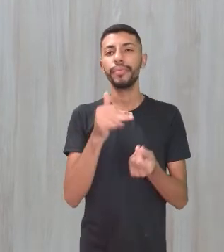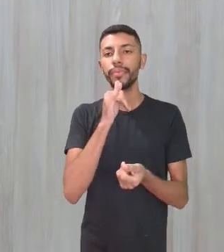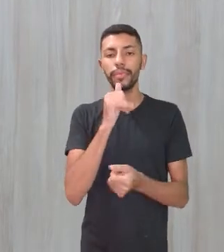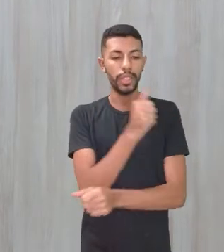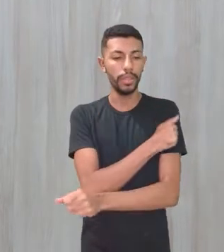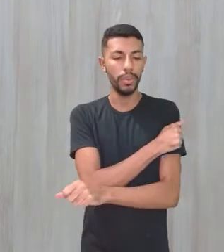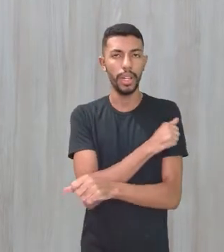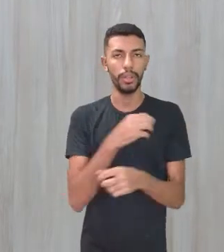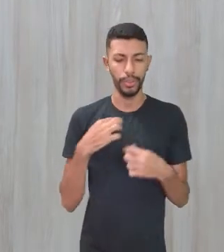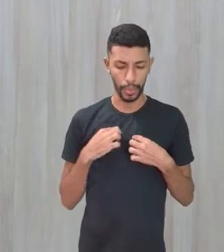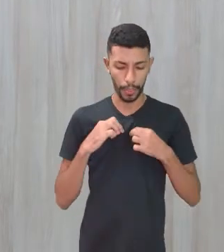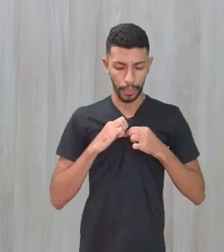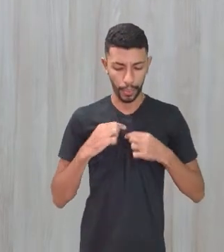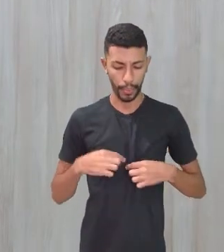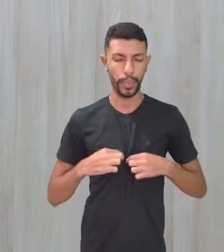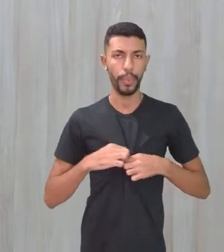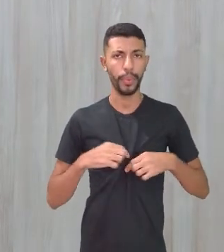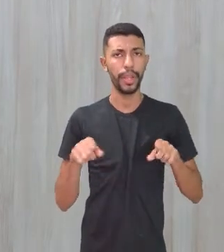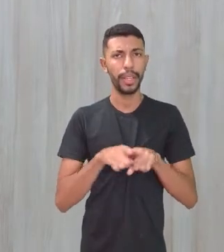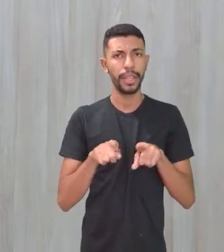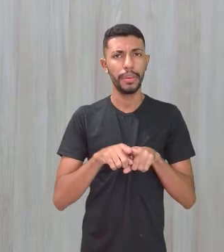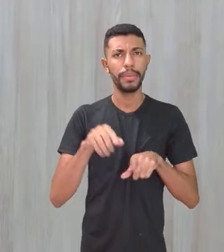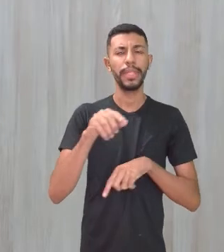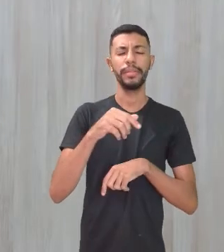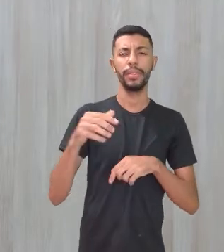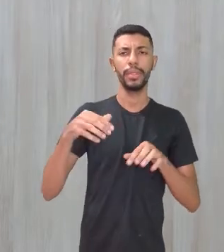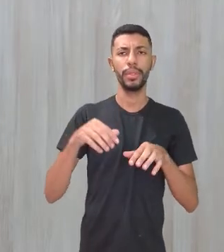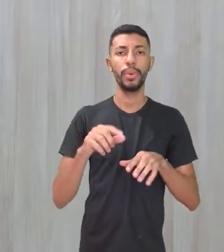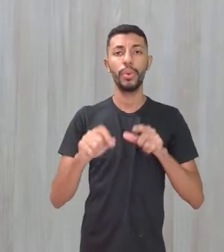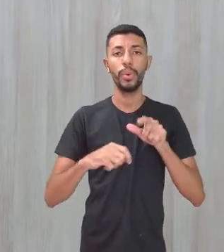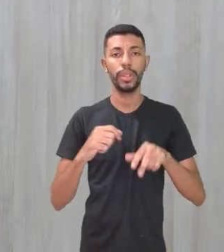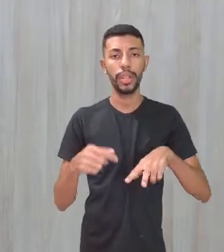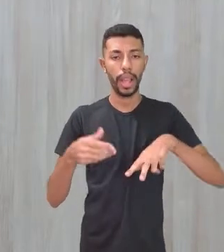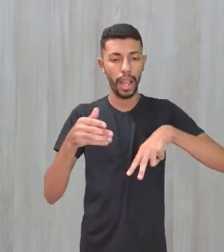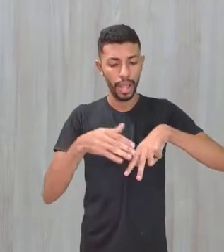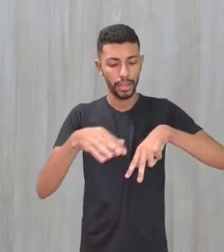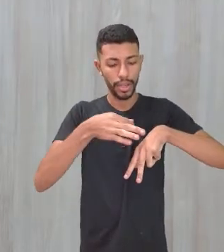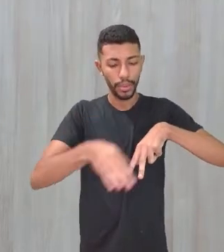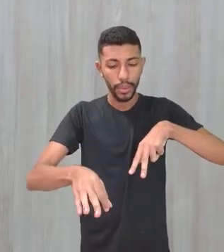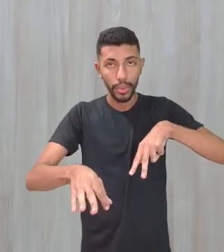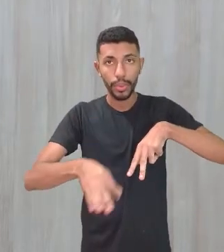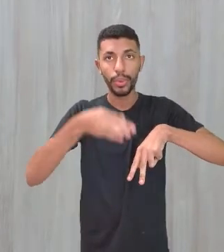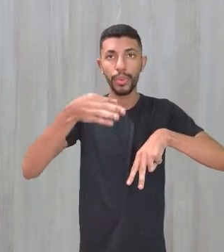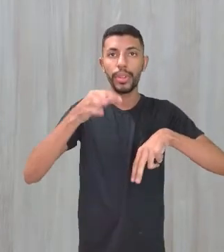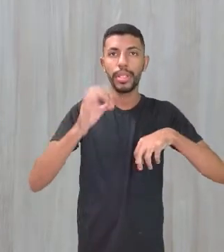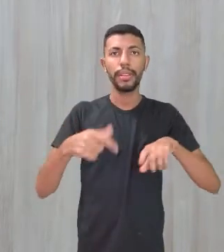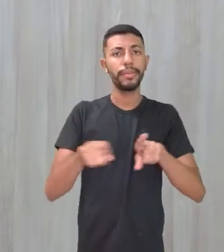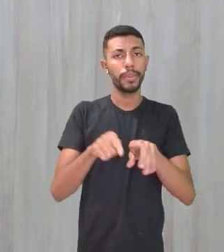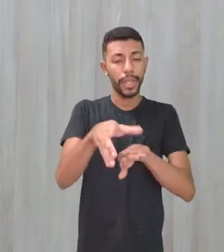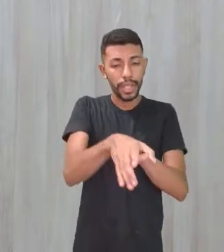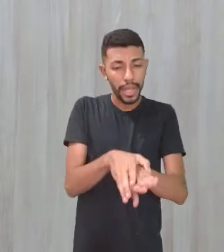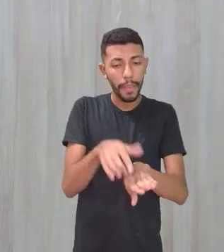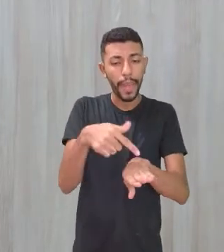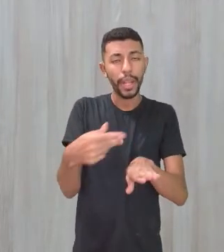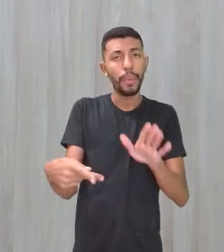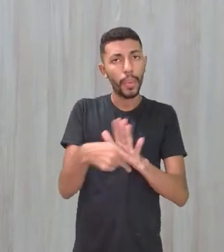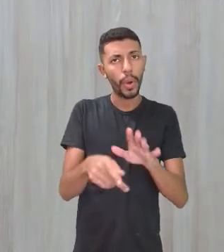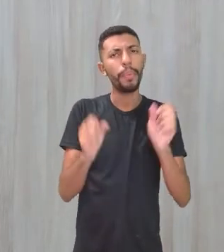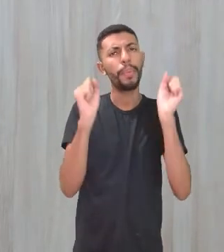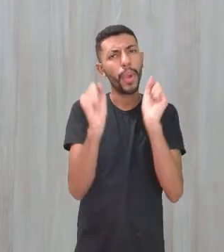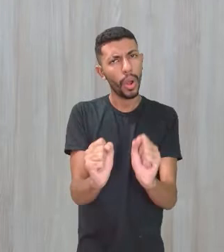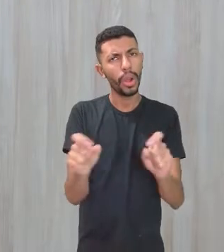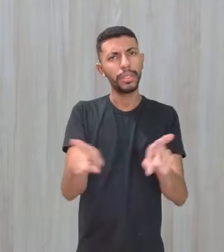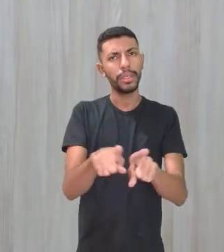fechar zíper, abrir o zíper, ele calçar o próprio sapato pode ser também. Então, assim,